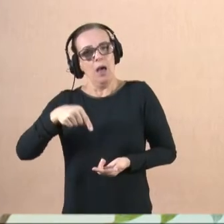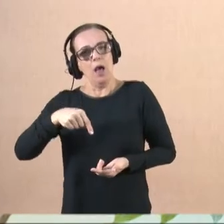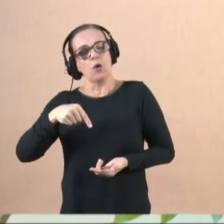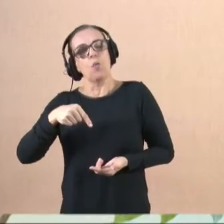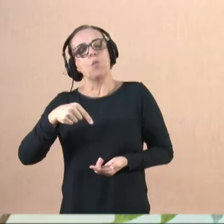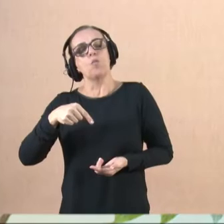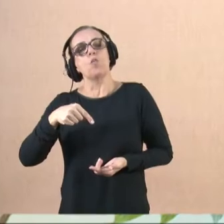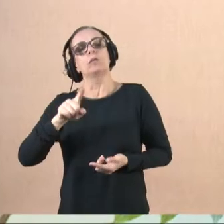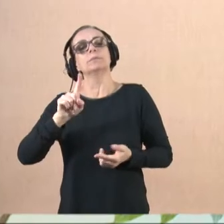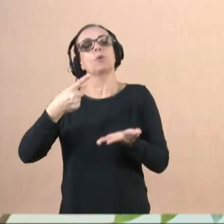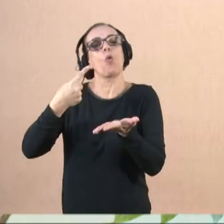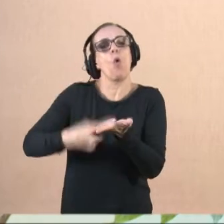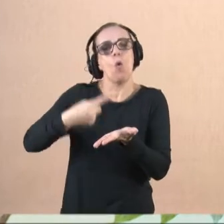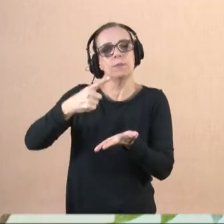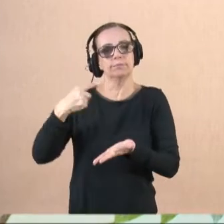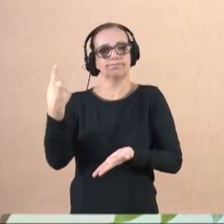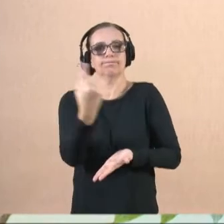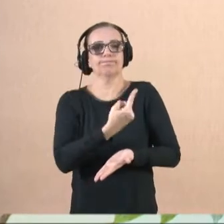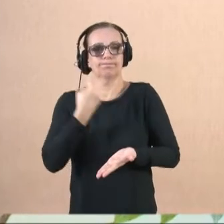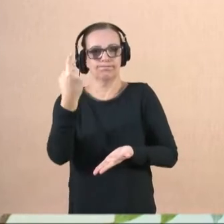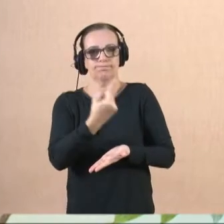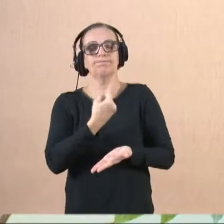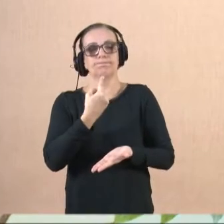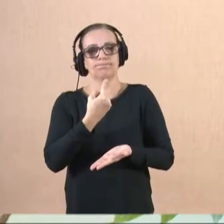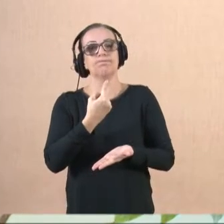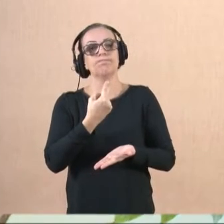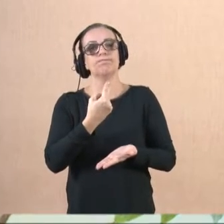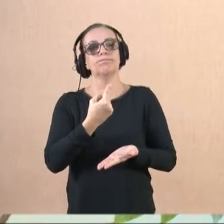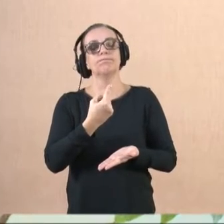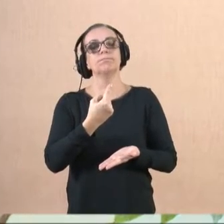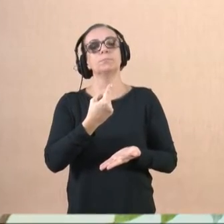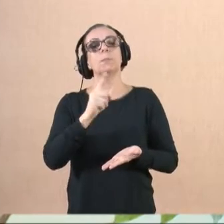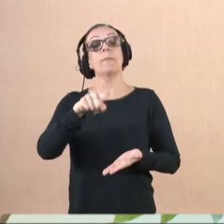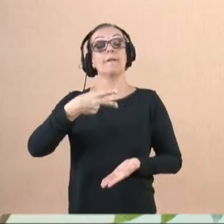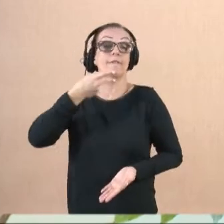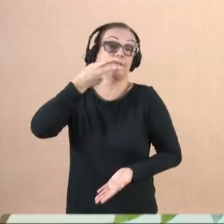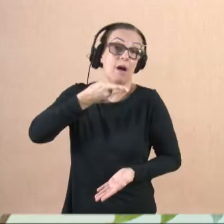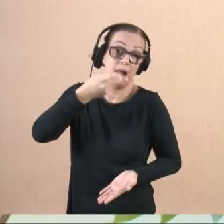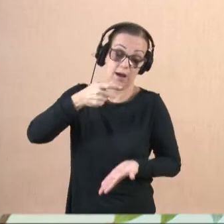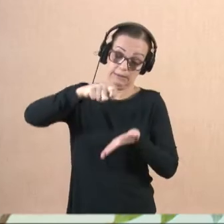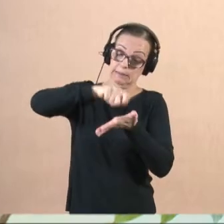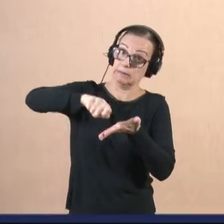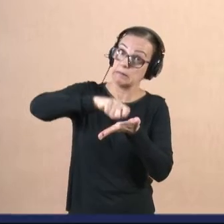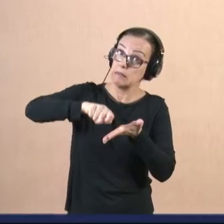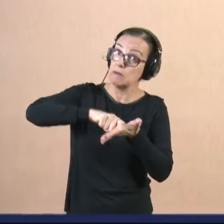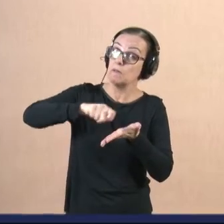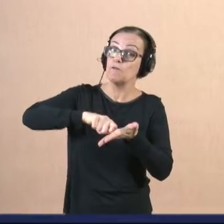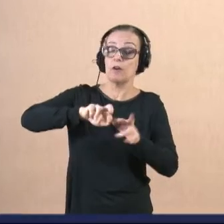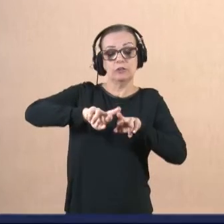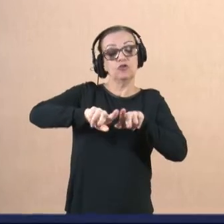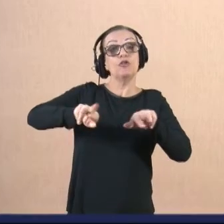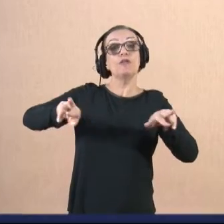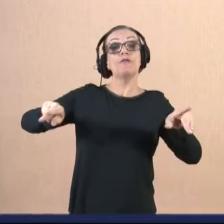foi um virado natália eu sou com ações para falar e espero os